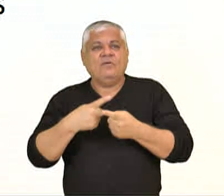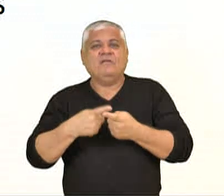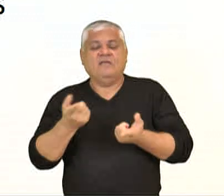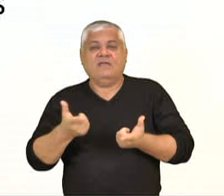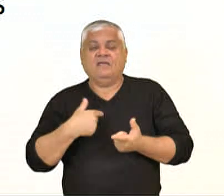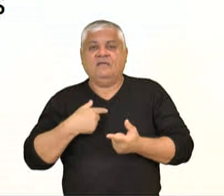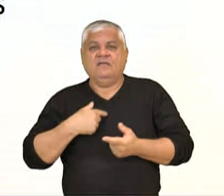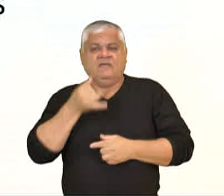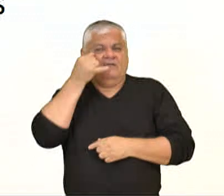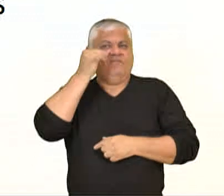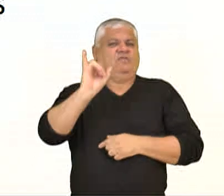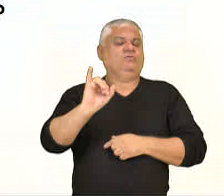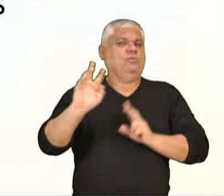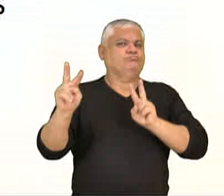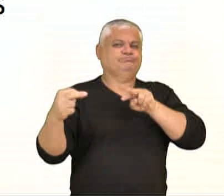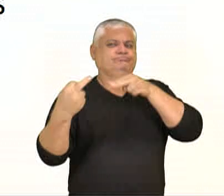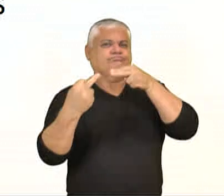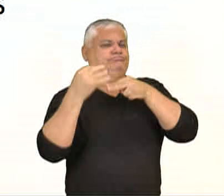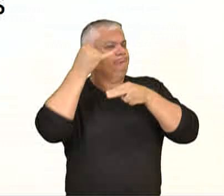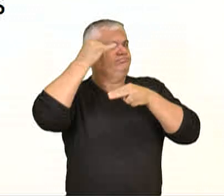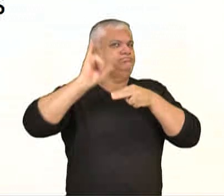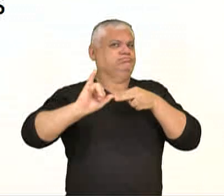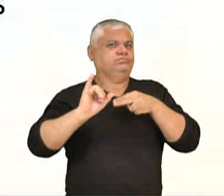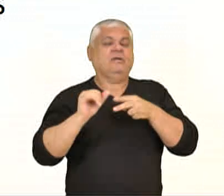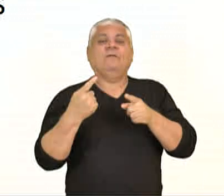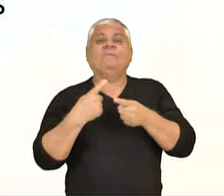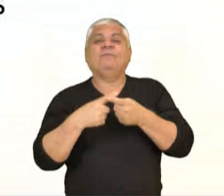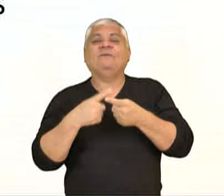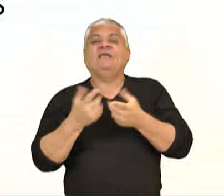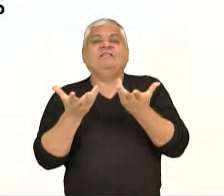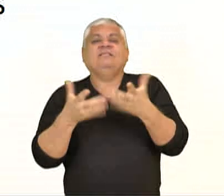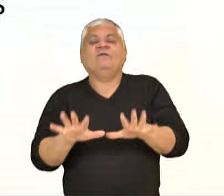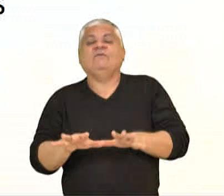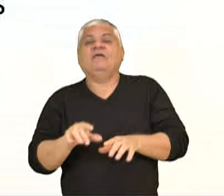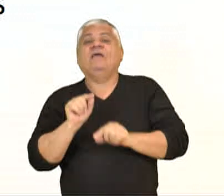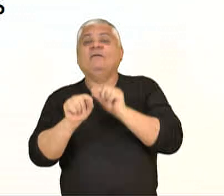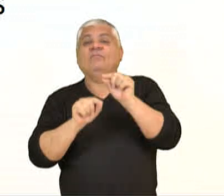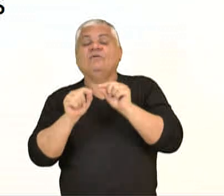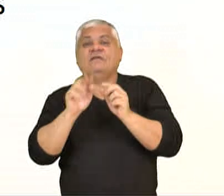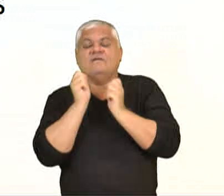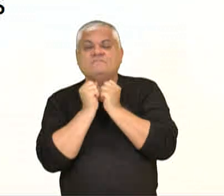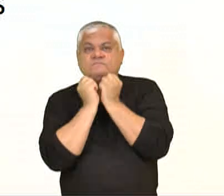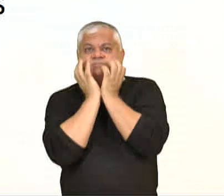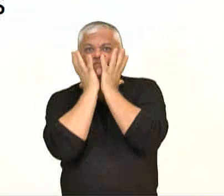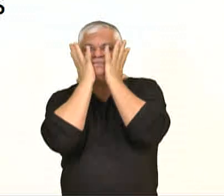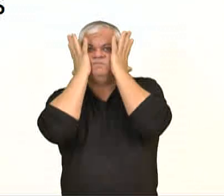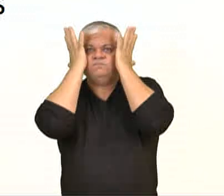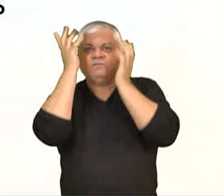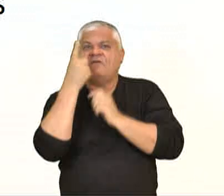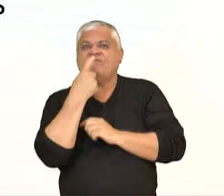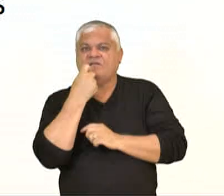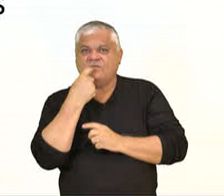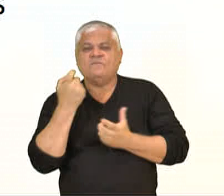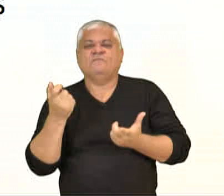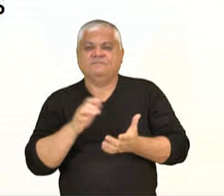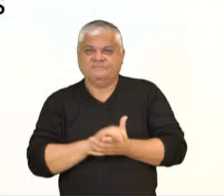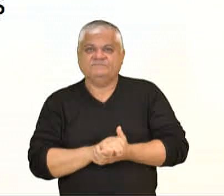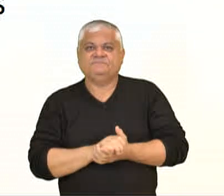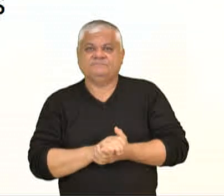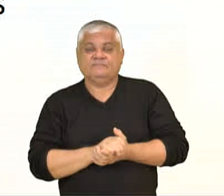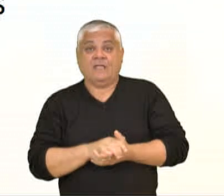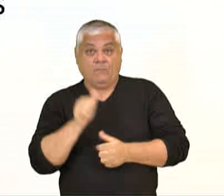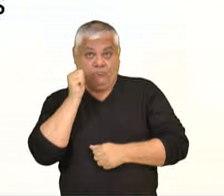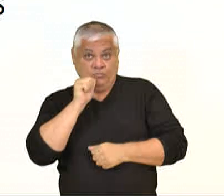vê-la, proibia-se de ser pseudo-personagem em lance de tão vermelha e preta amplitude.